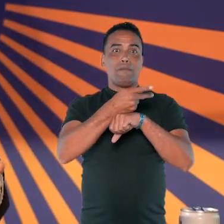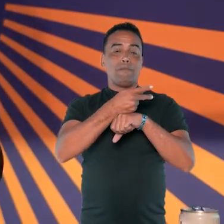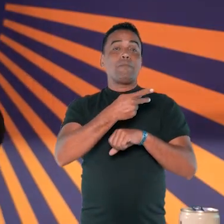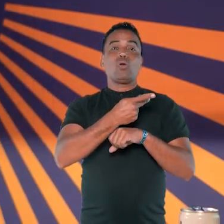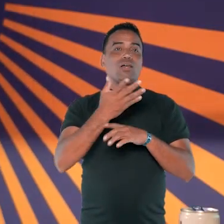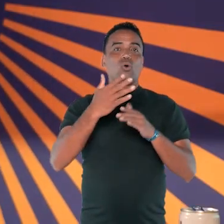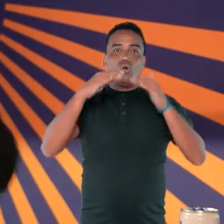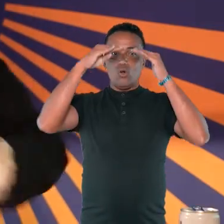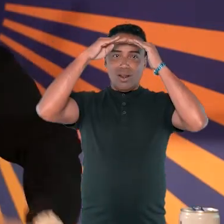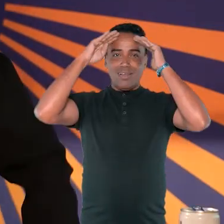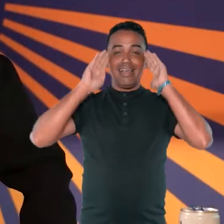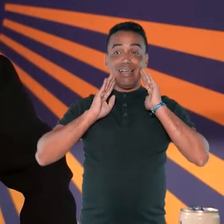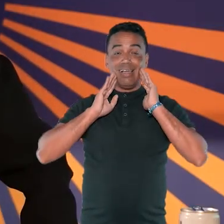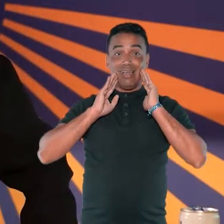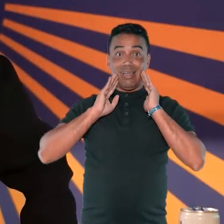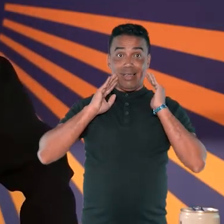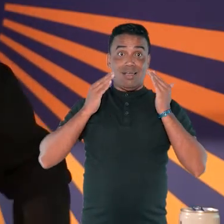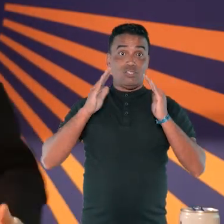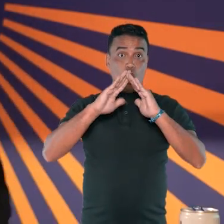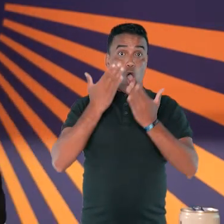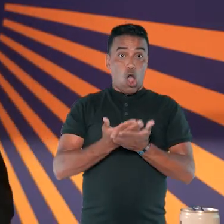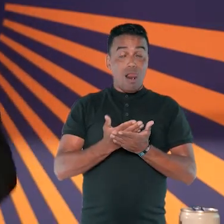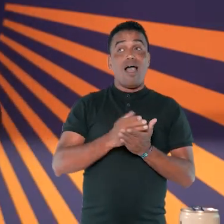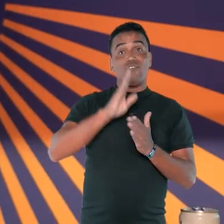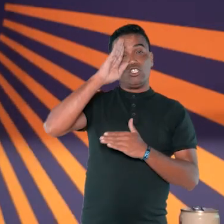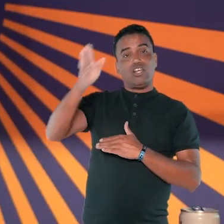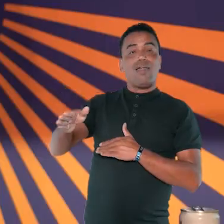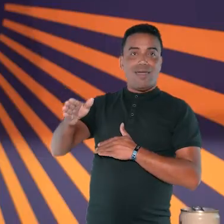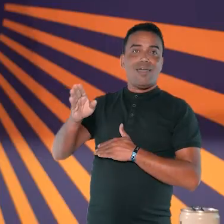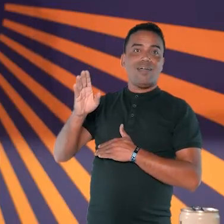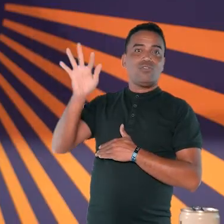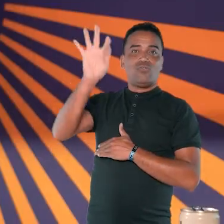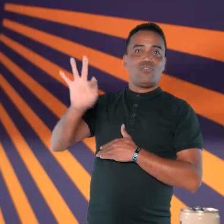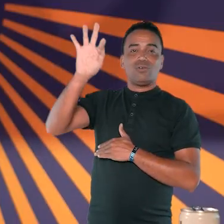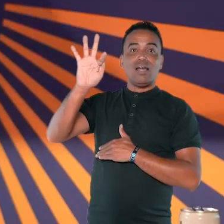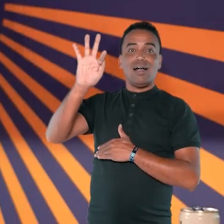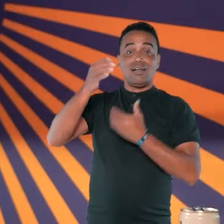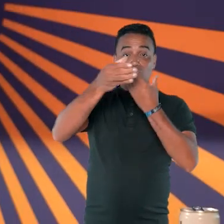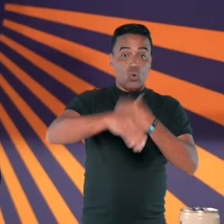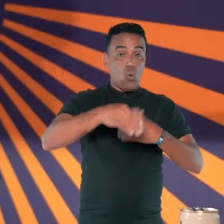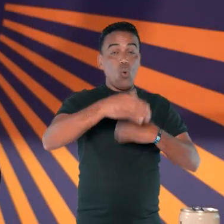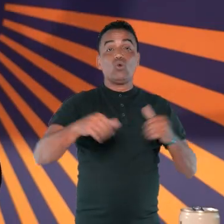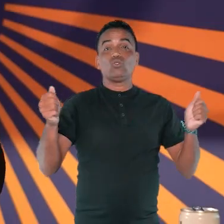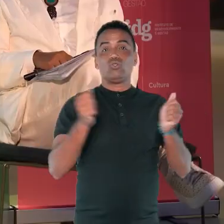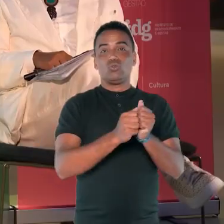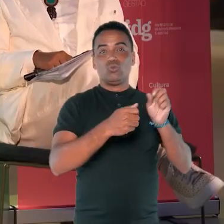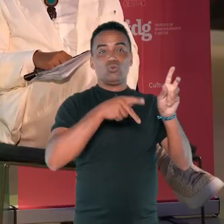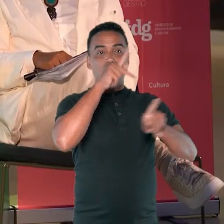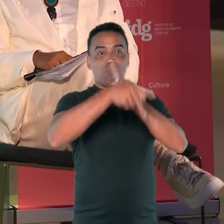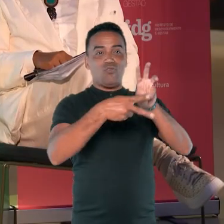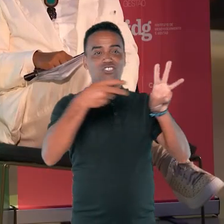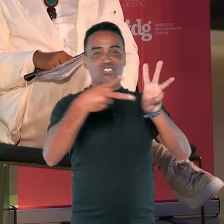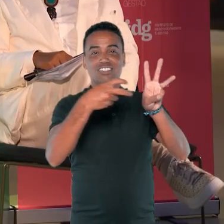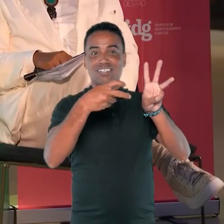freira, direto para a faculdade, pouco tempo depois, tendo feito concurso, junto com os indígenas. Então, quando dizem que, naquele